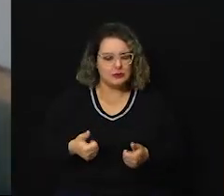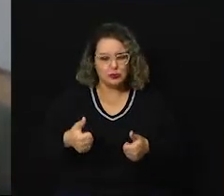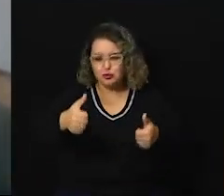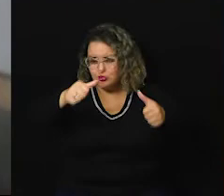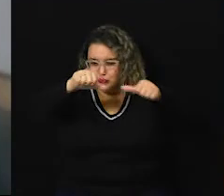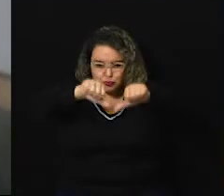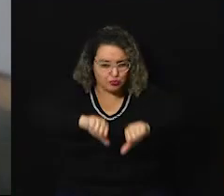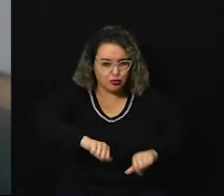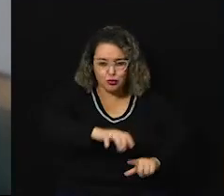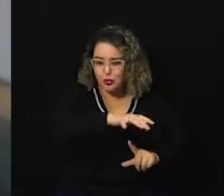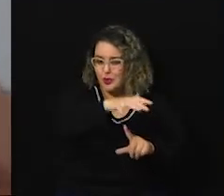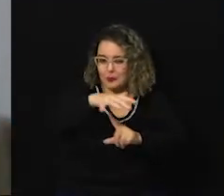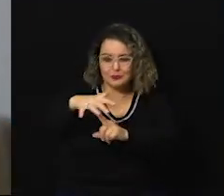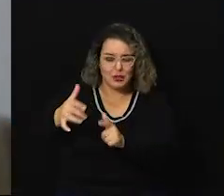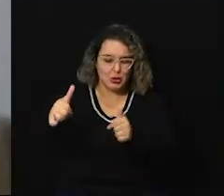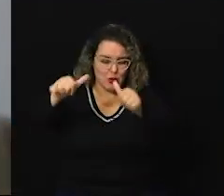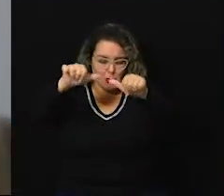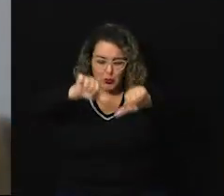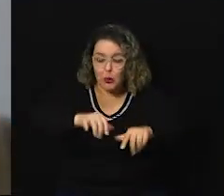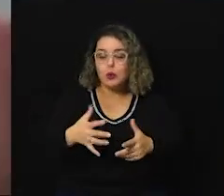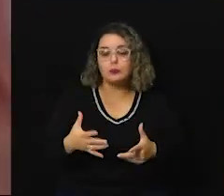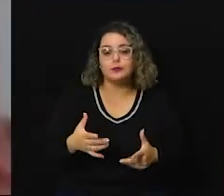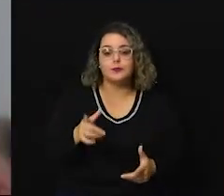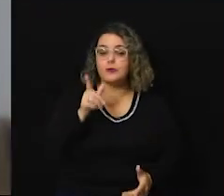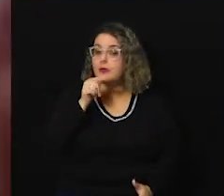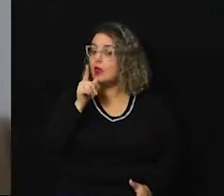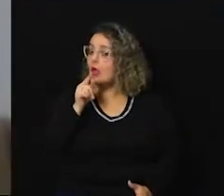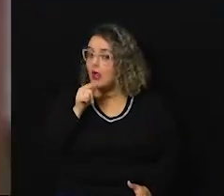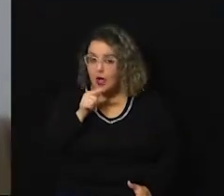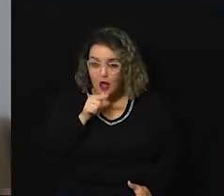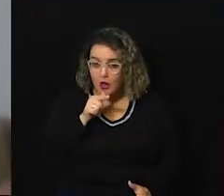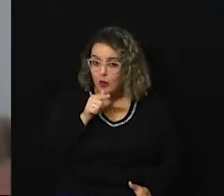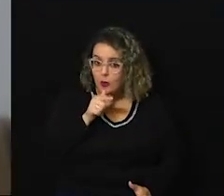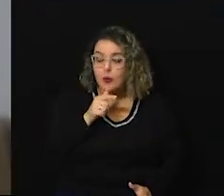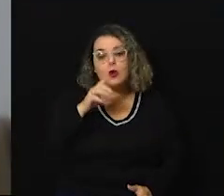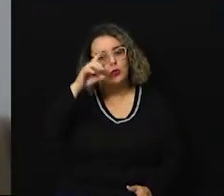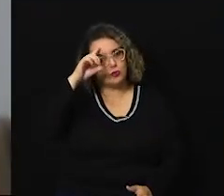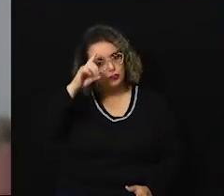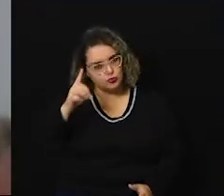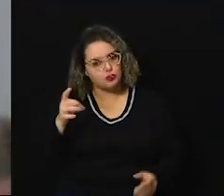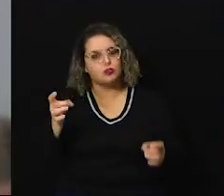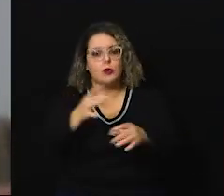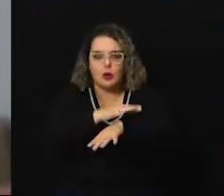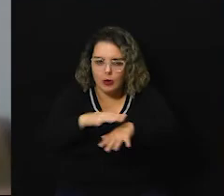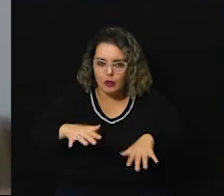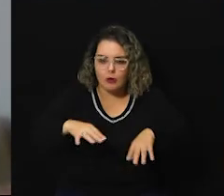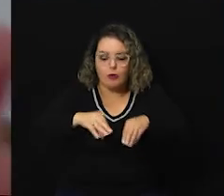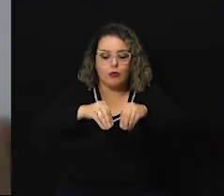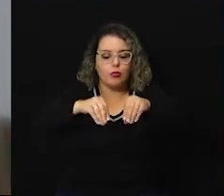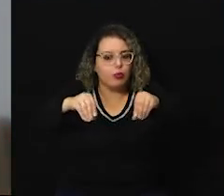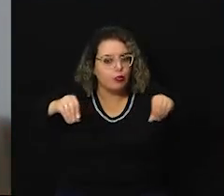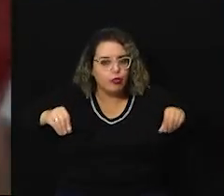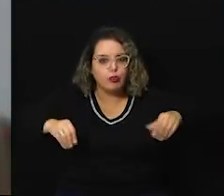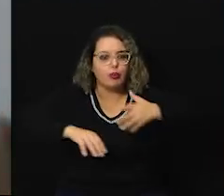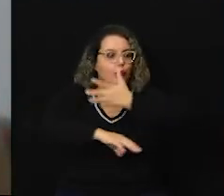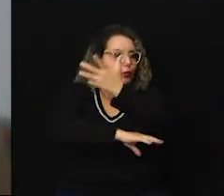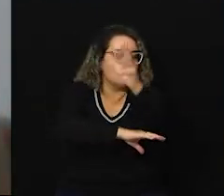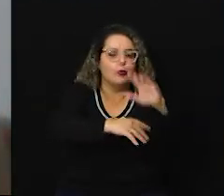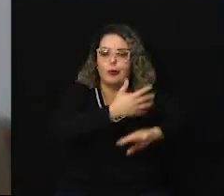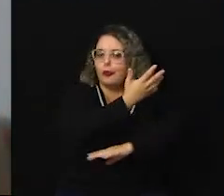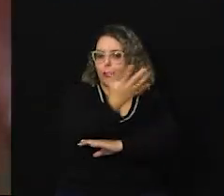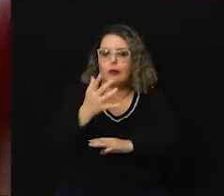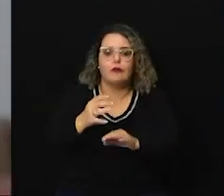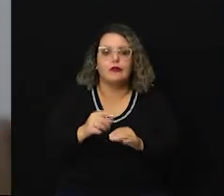crise ambiental É acho que o que falta é a gente perceber que água não é um bem que não acaba terra e matas no Brasil não é um